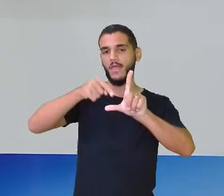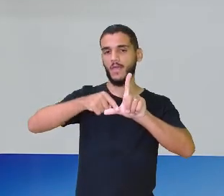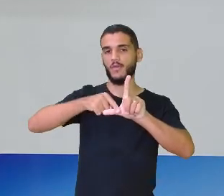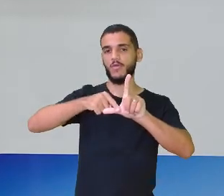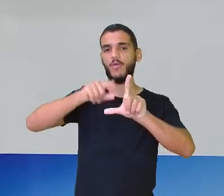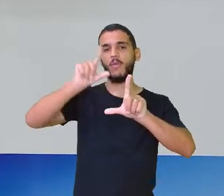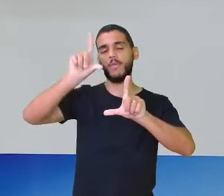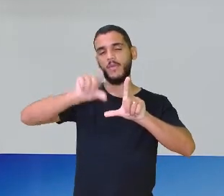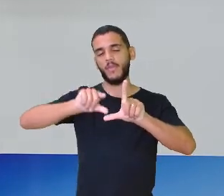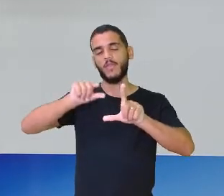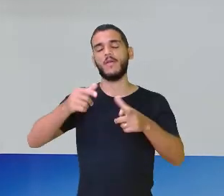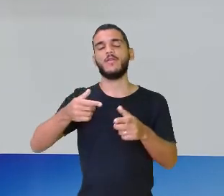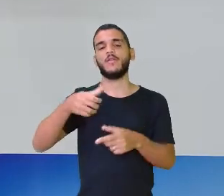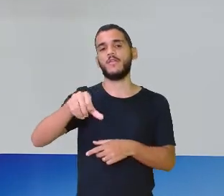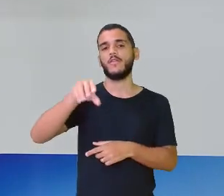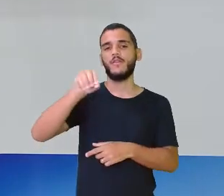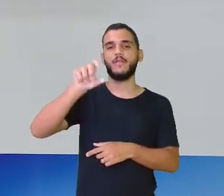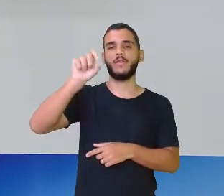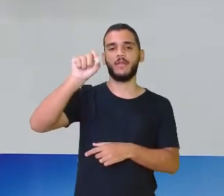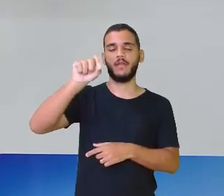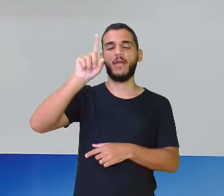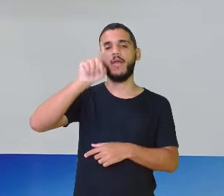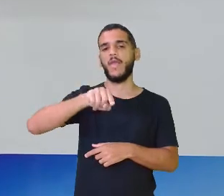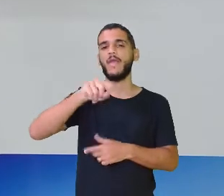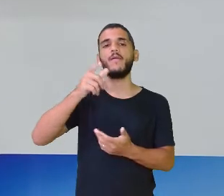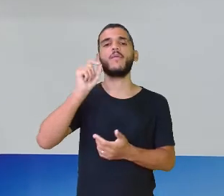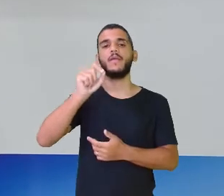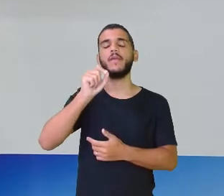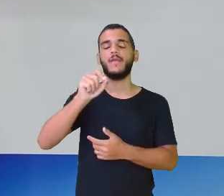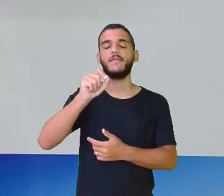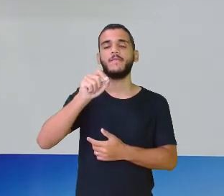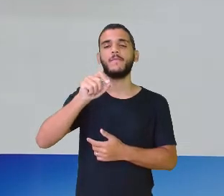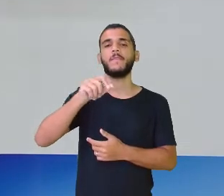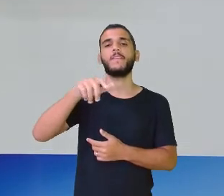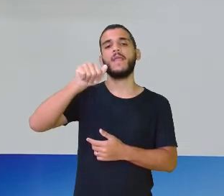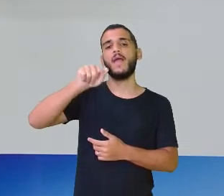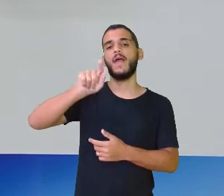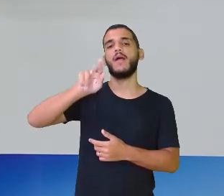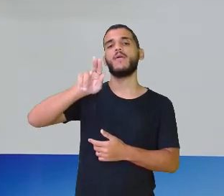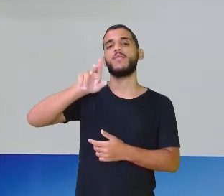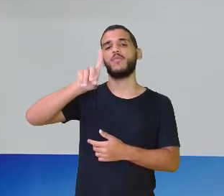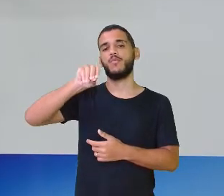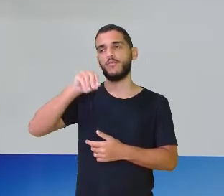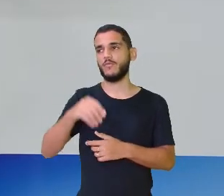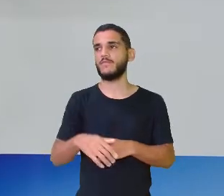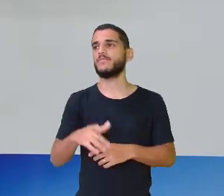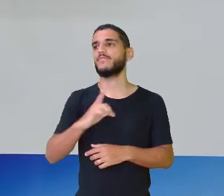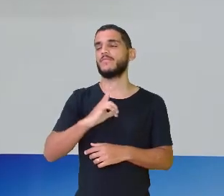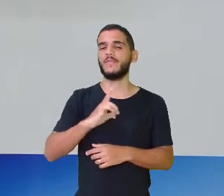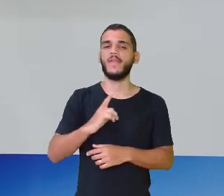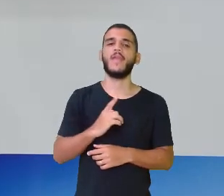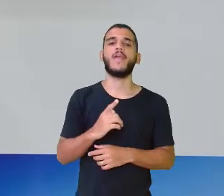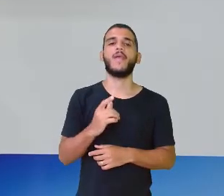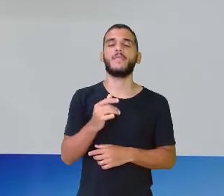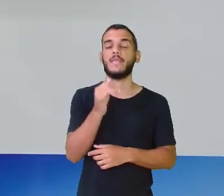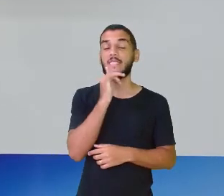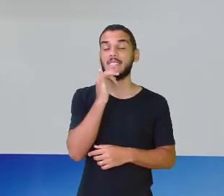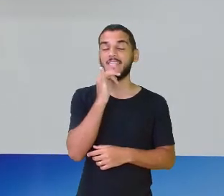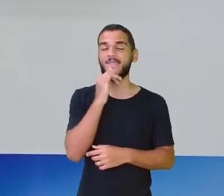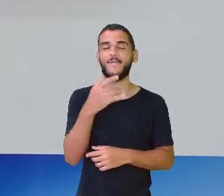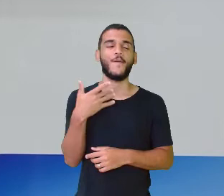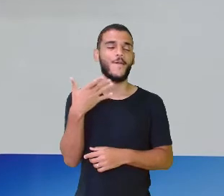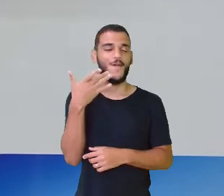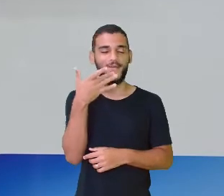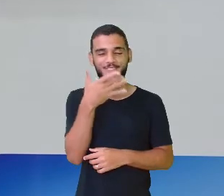ângulos agudos. Olha, eu sempre trago, né, minha gente? Não tem jeito. Eu trouxe um exemplozinho muito gostosinho, né? Aquela fatiazinha